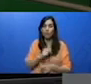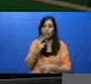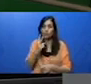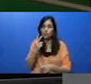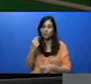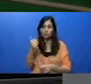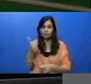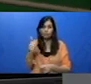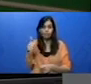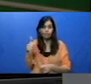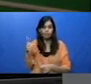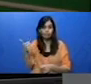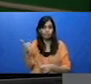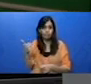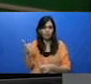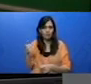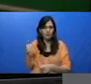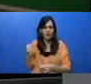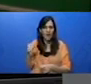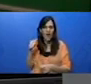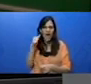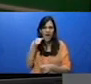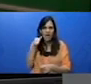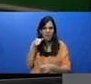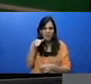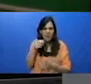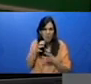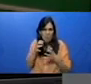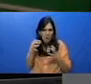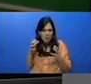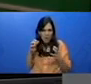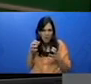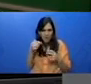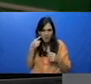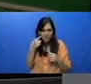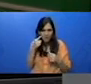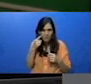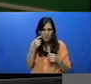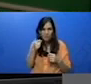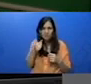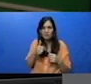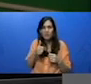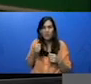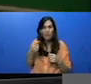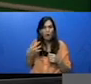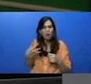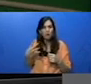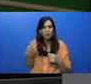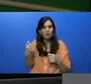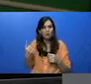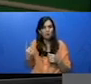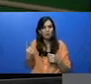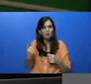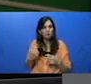1 e 1. Mas será que a Maria compôs o maior número? Olha lá, 141. Lembra que para compor o